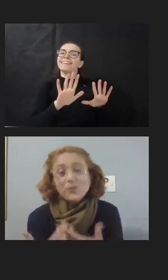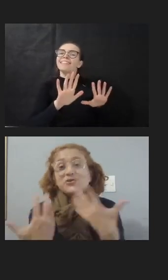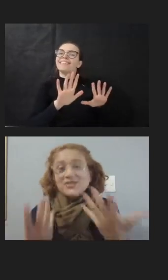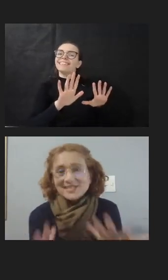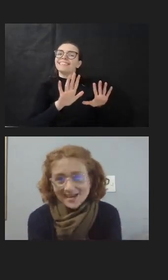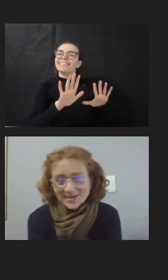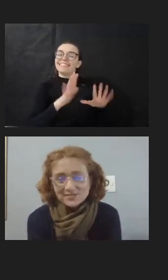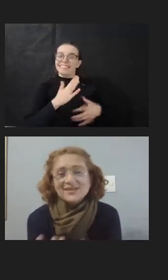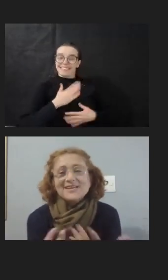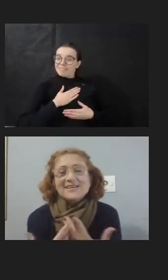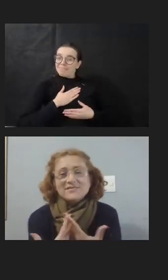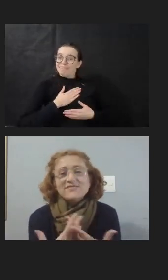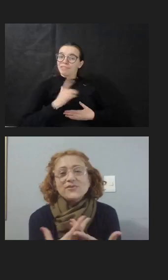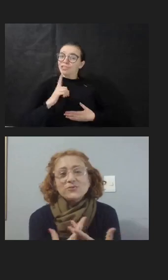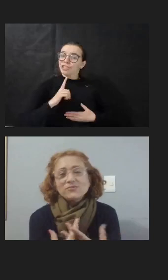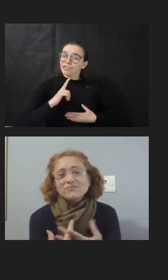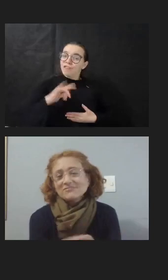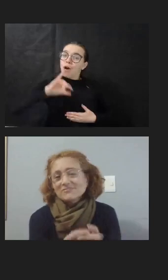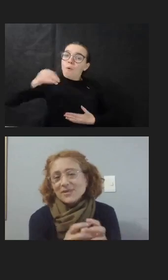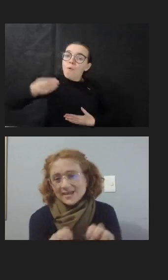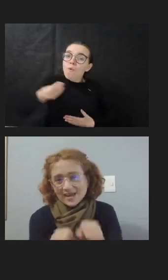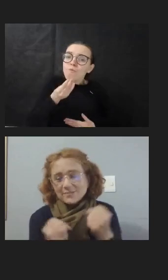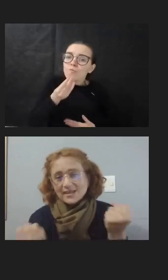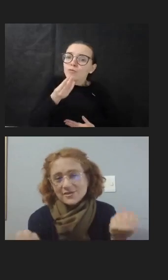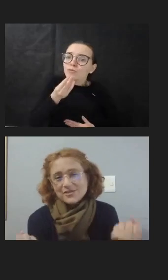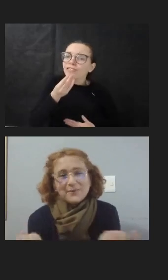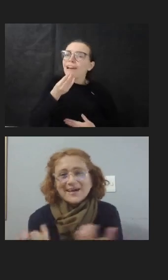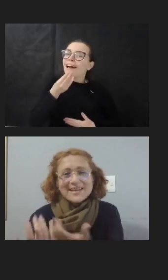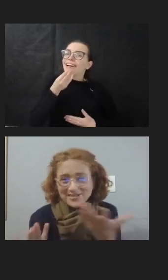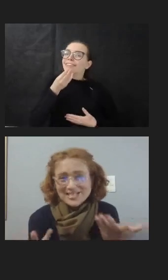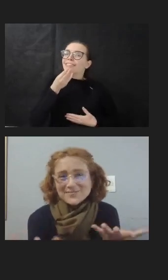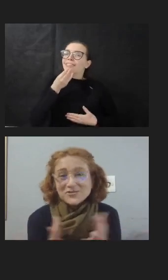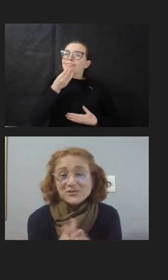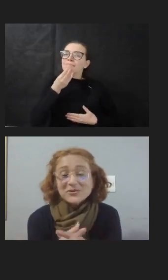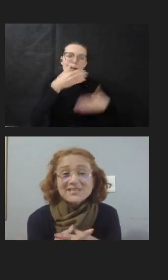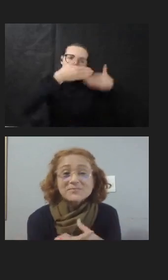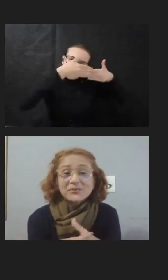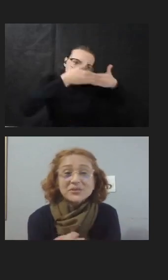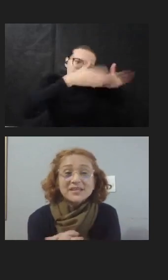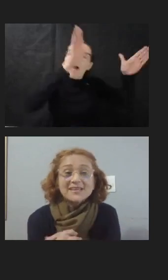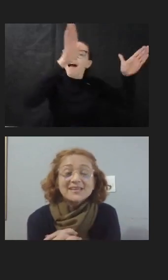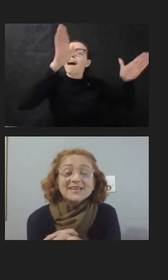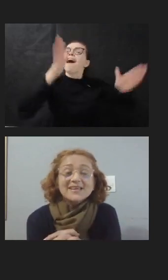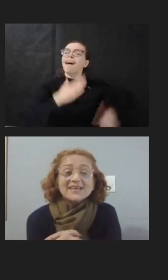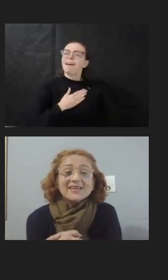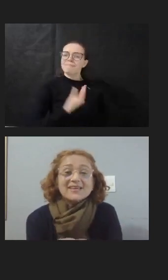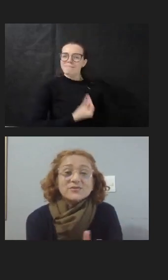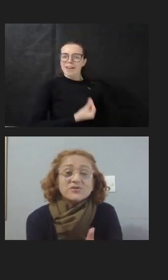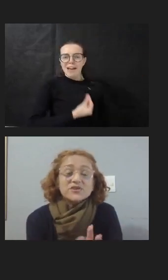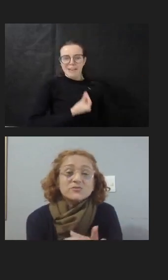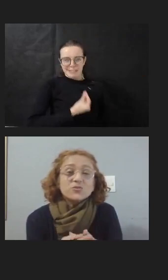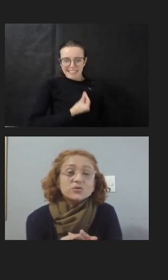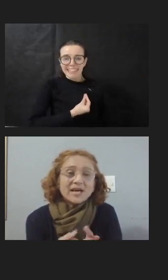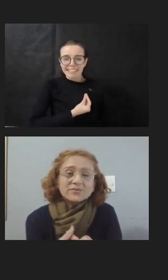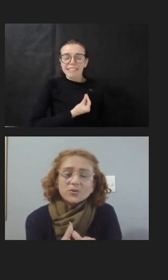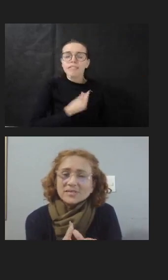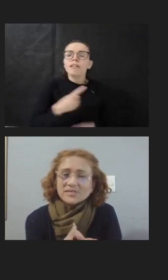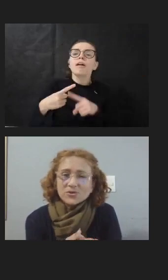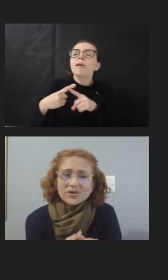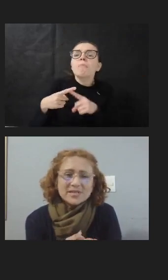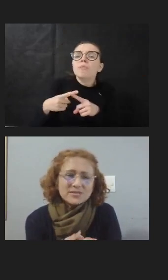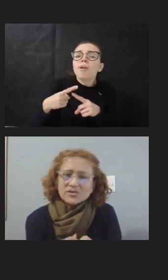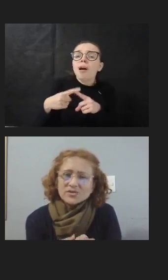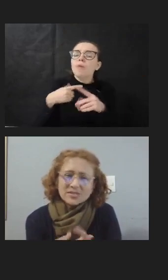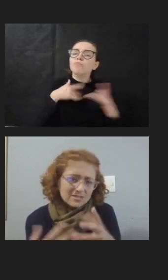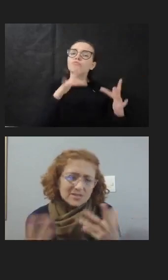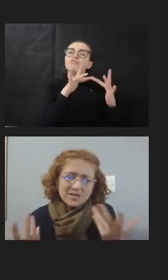me oportunizaram viver uma quebra, né, de paradigma, eu digo assim, porque eu tive um contato com uma